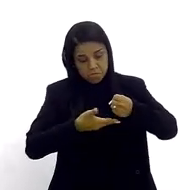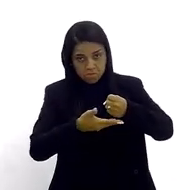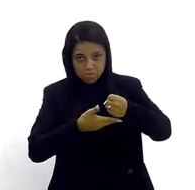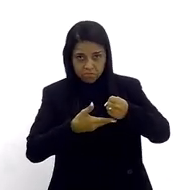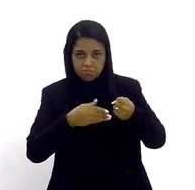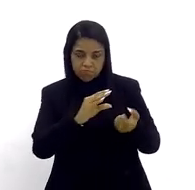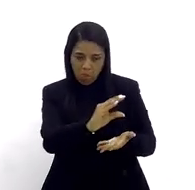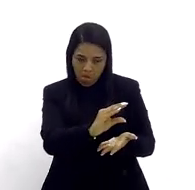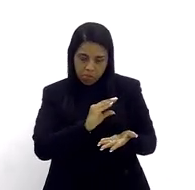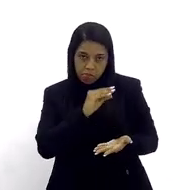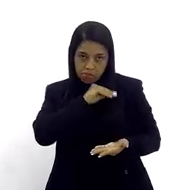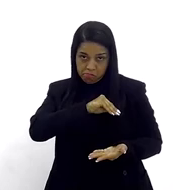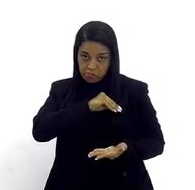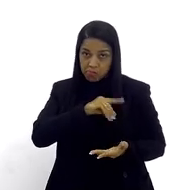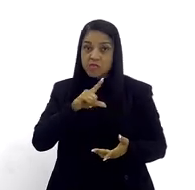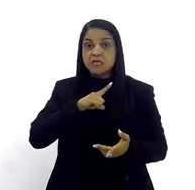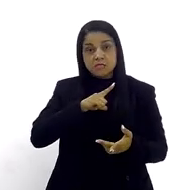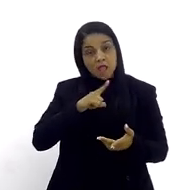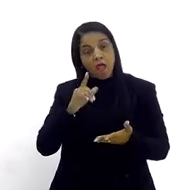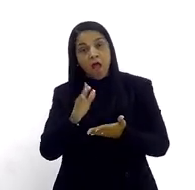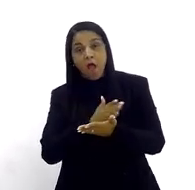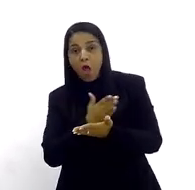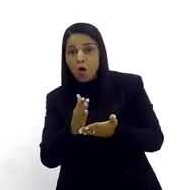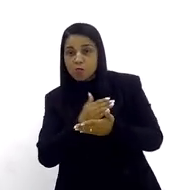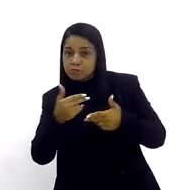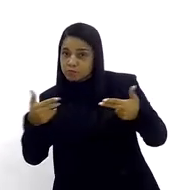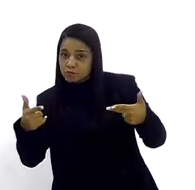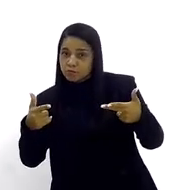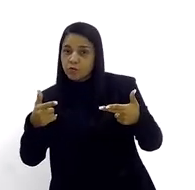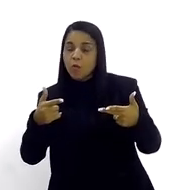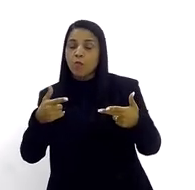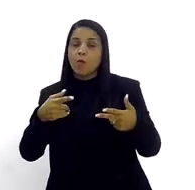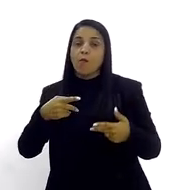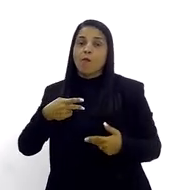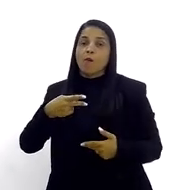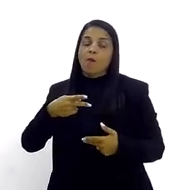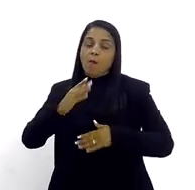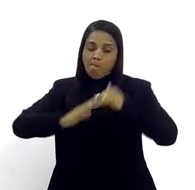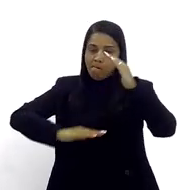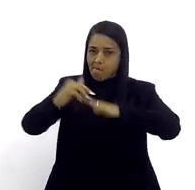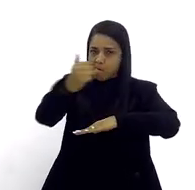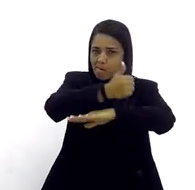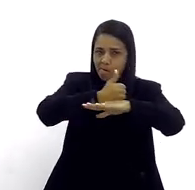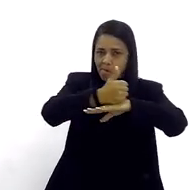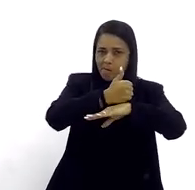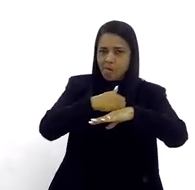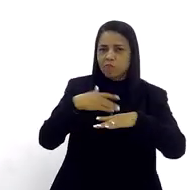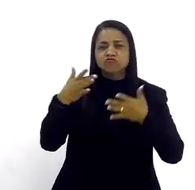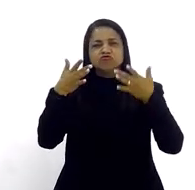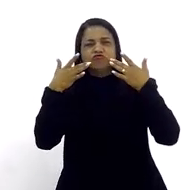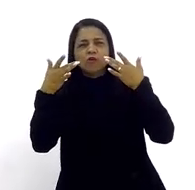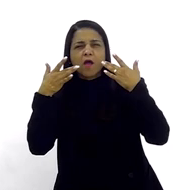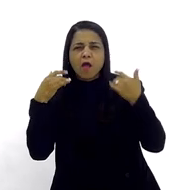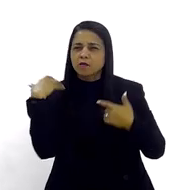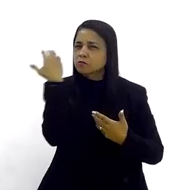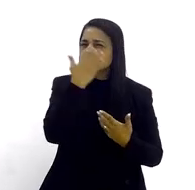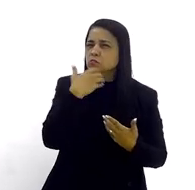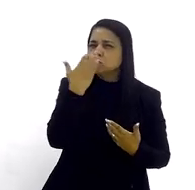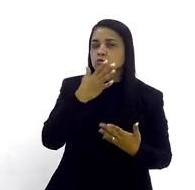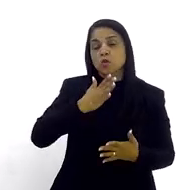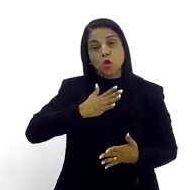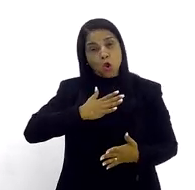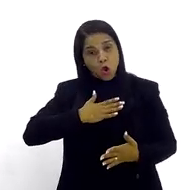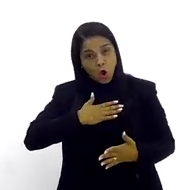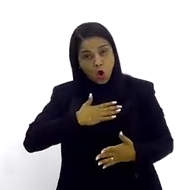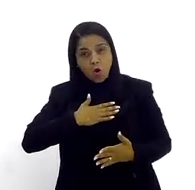base financeira e tem as minhas coisas enquanto produtor também de teatro de música é que